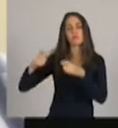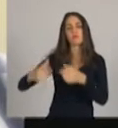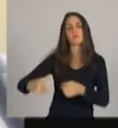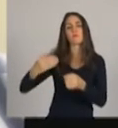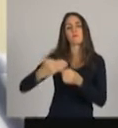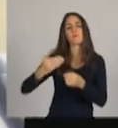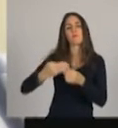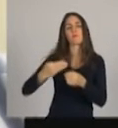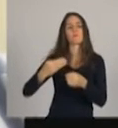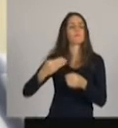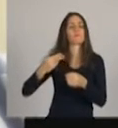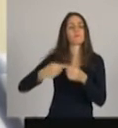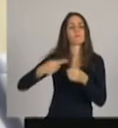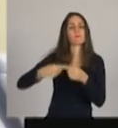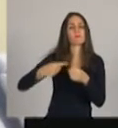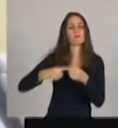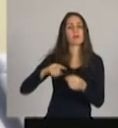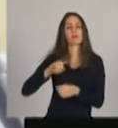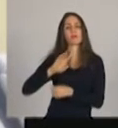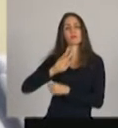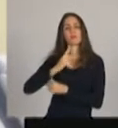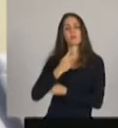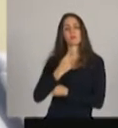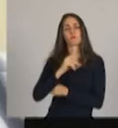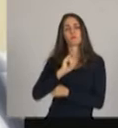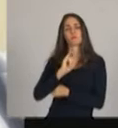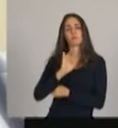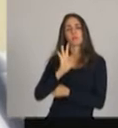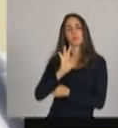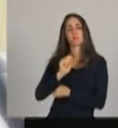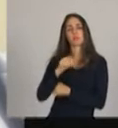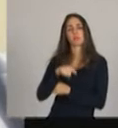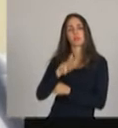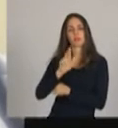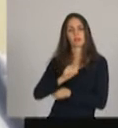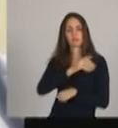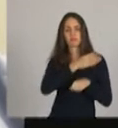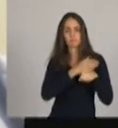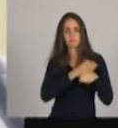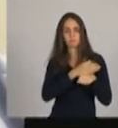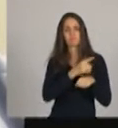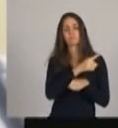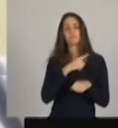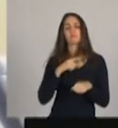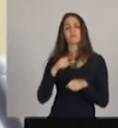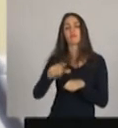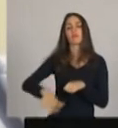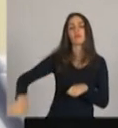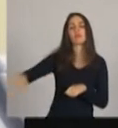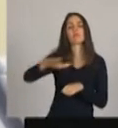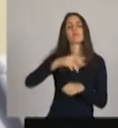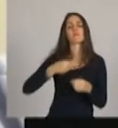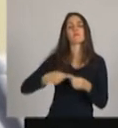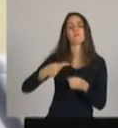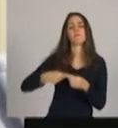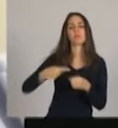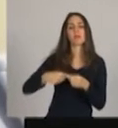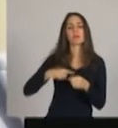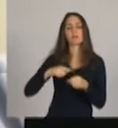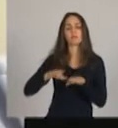uma emenda, uma indicação nossa ao governo do estado. E hoje o bairro Pitanga recebe